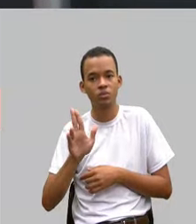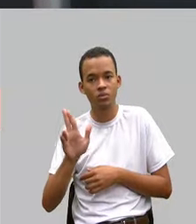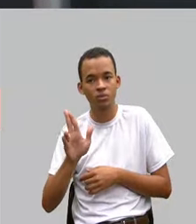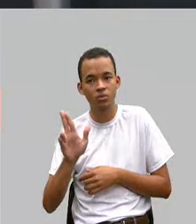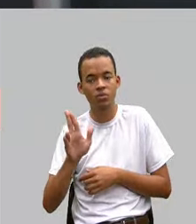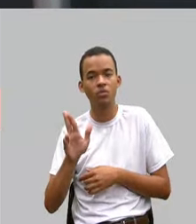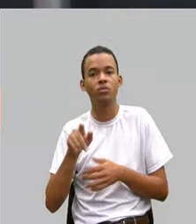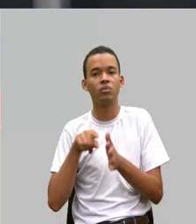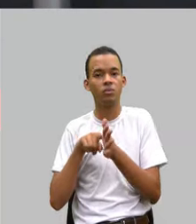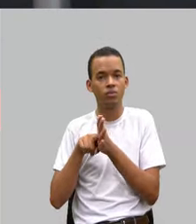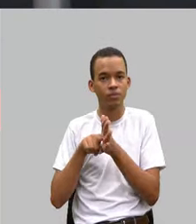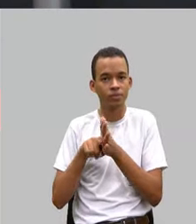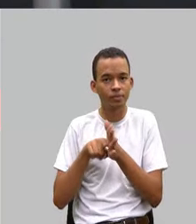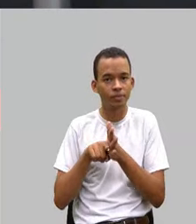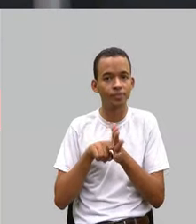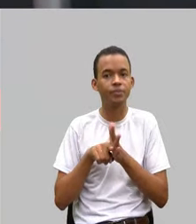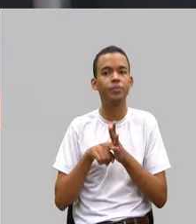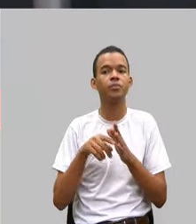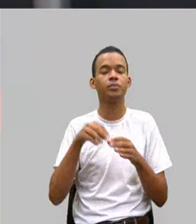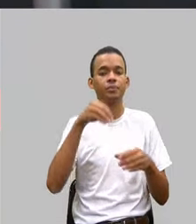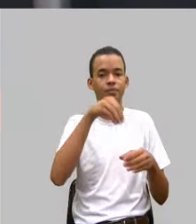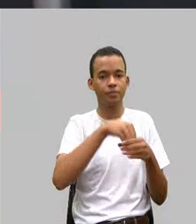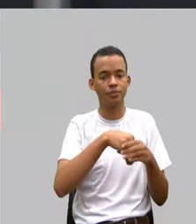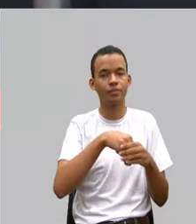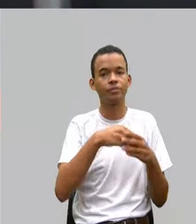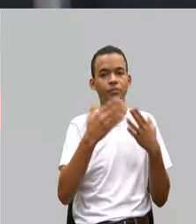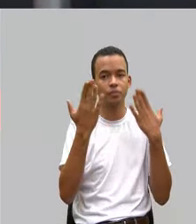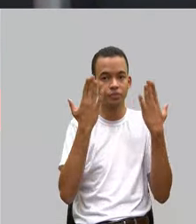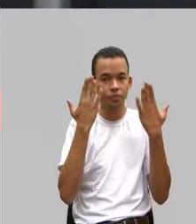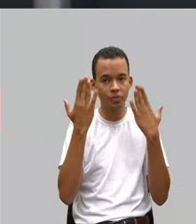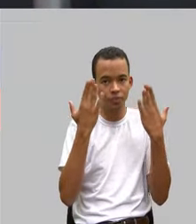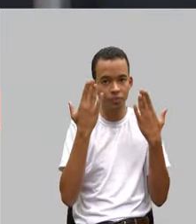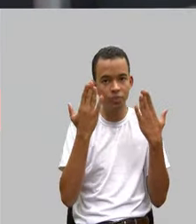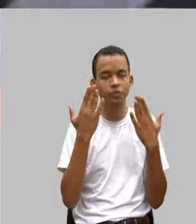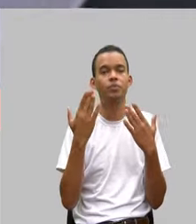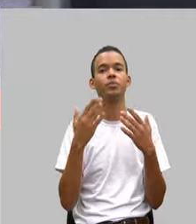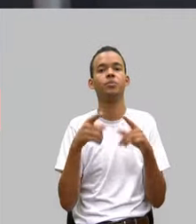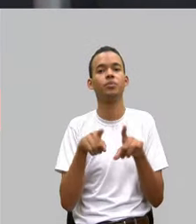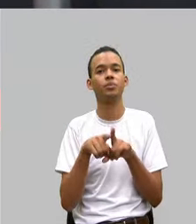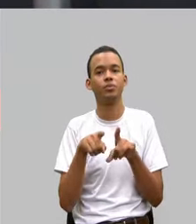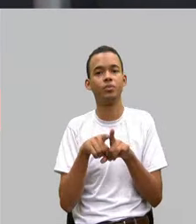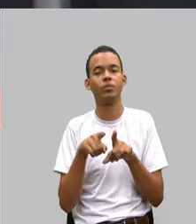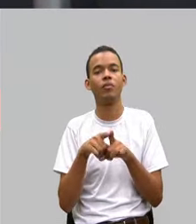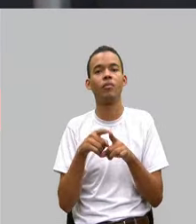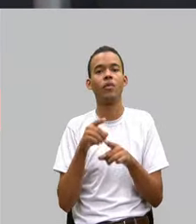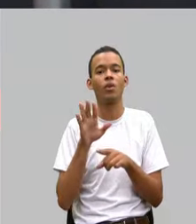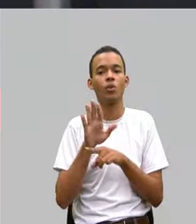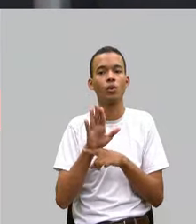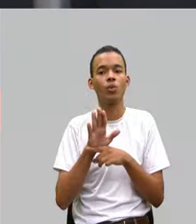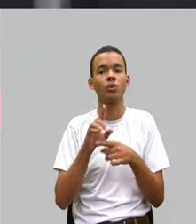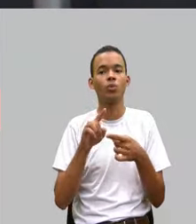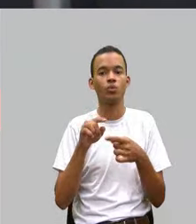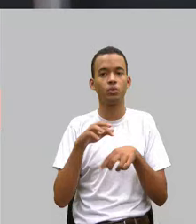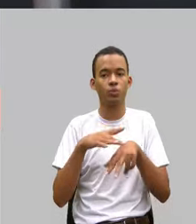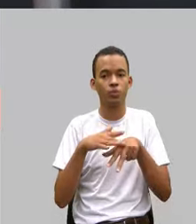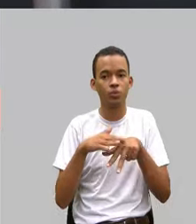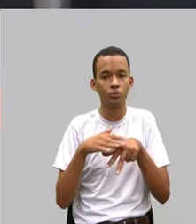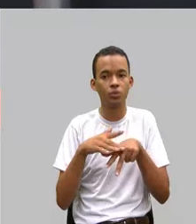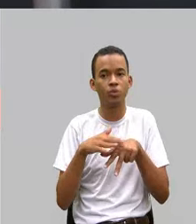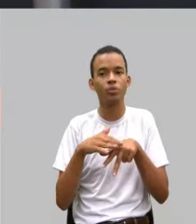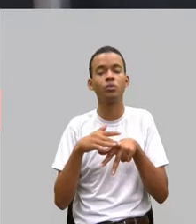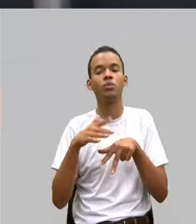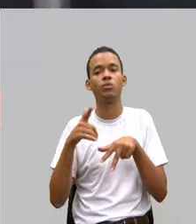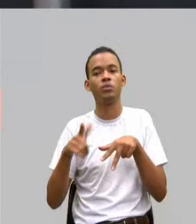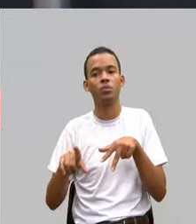tema entre categoria das psicólogas para atuação junto a pacientes e cuidadores de forma ética e segura